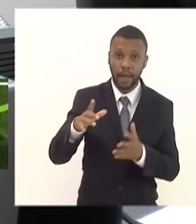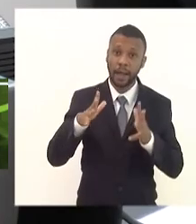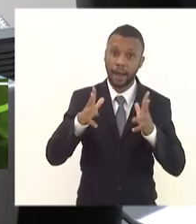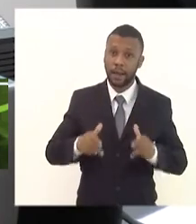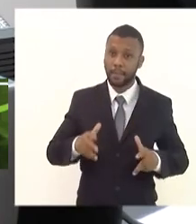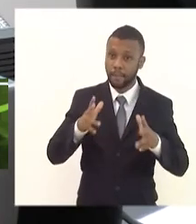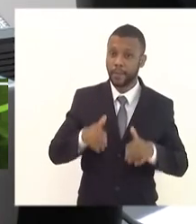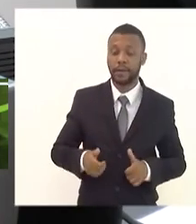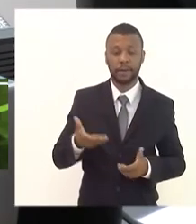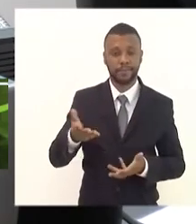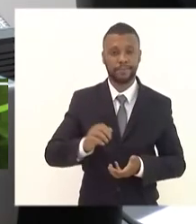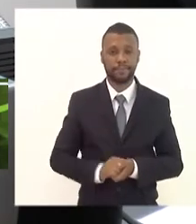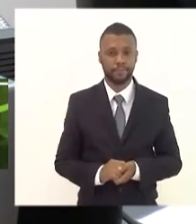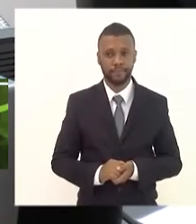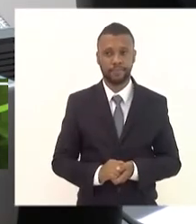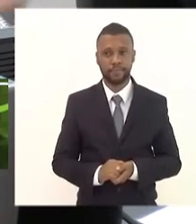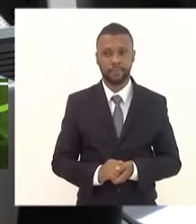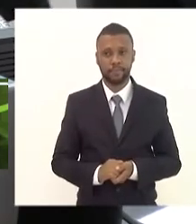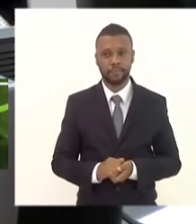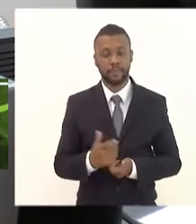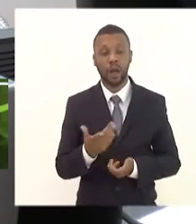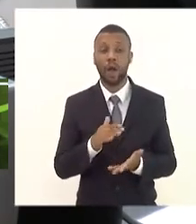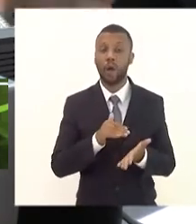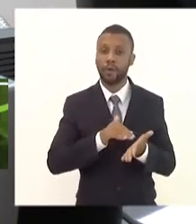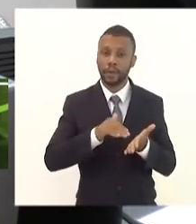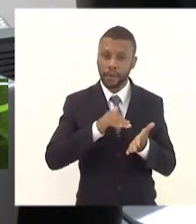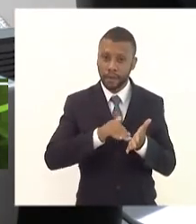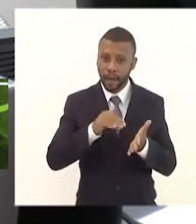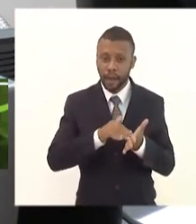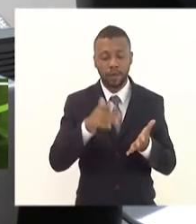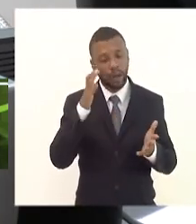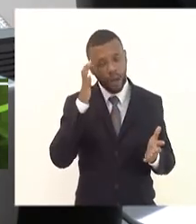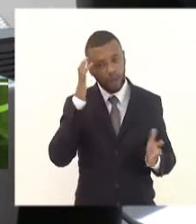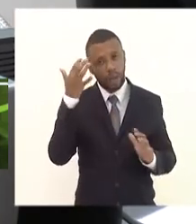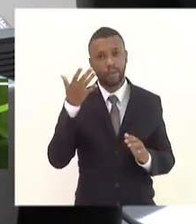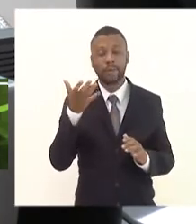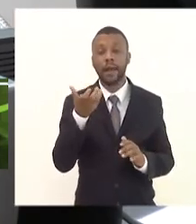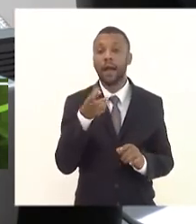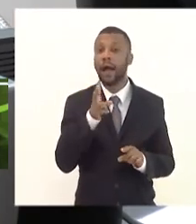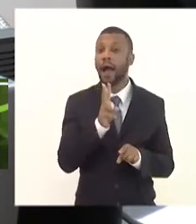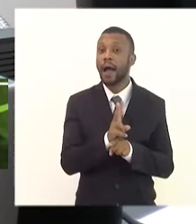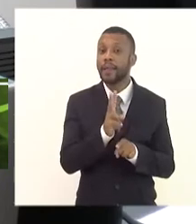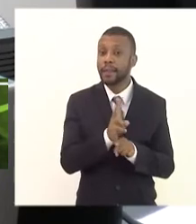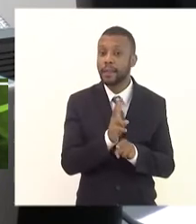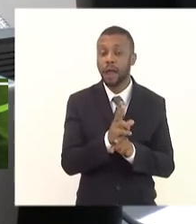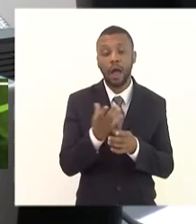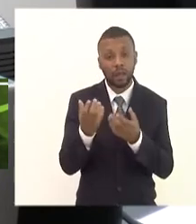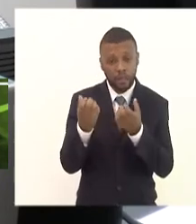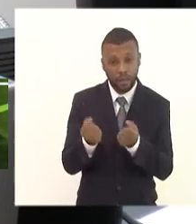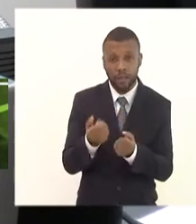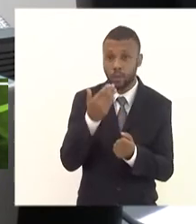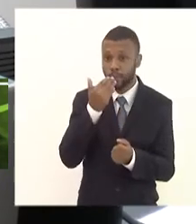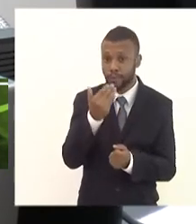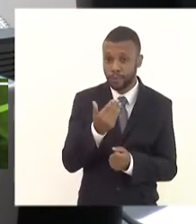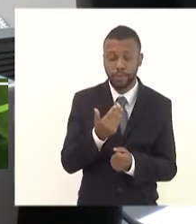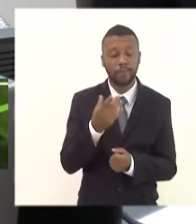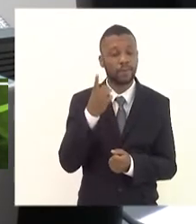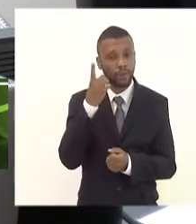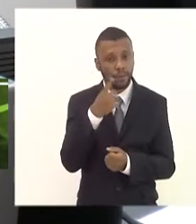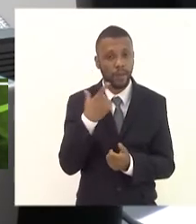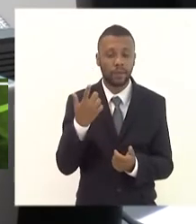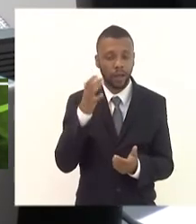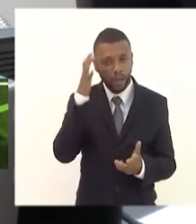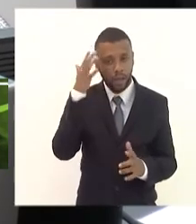está aí. O secretário resolve que quer atender o deputado. Aí pega o